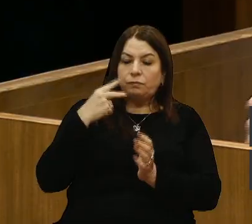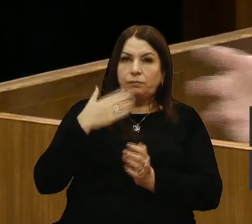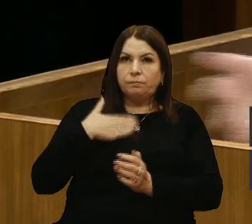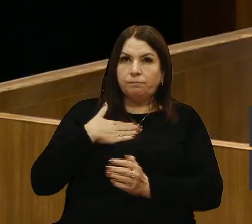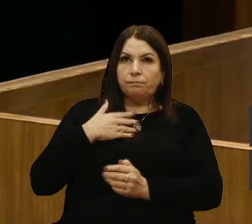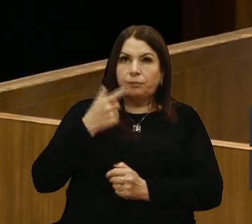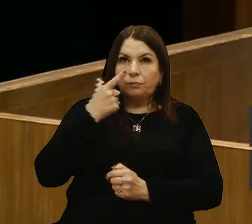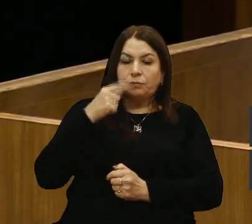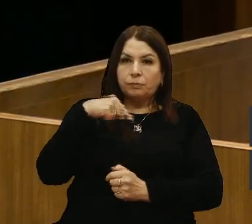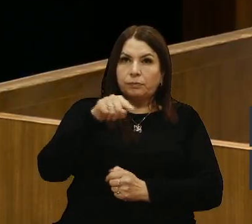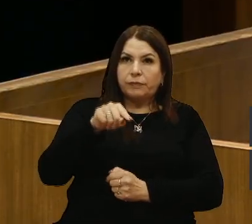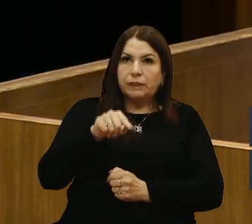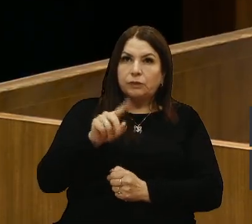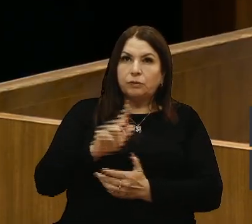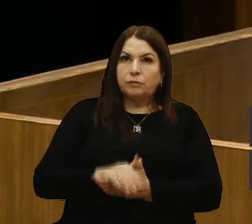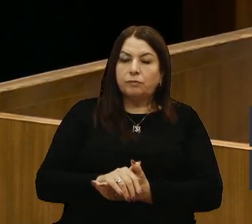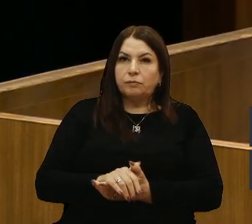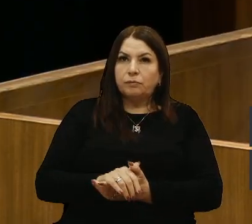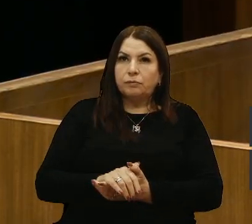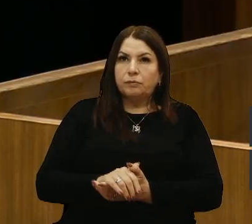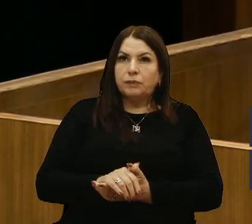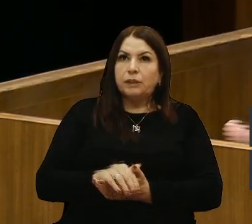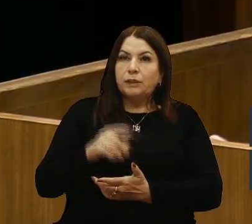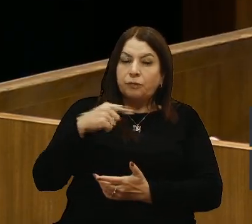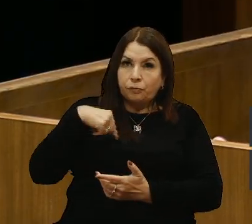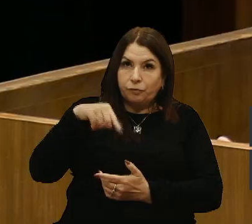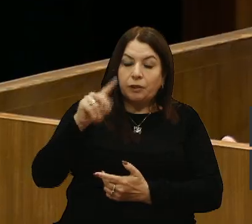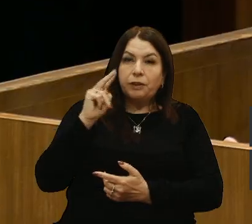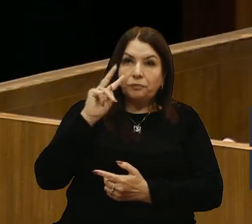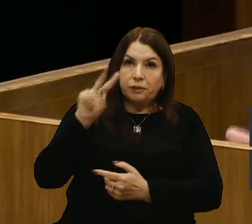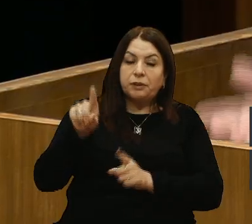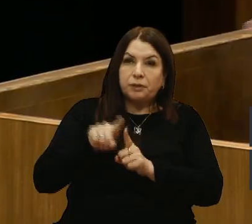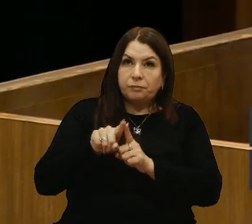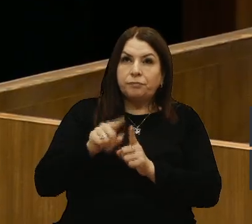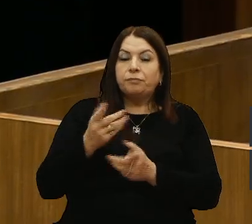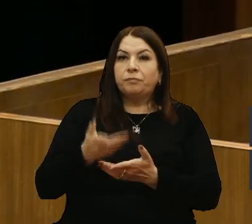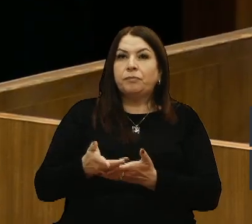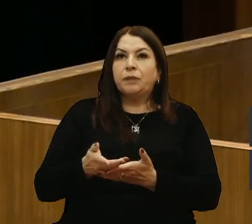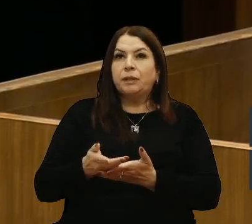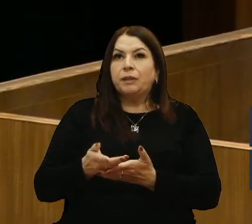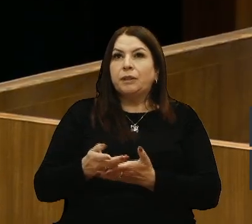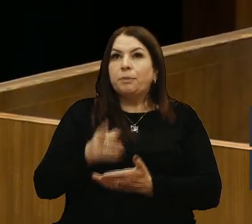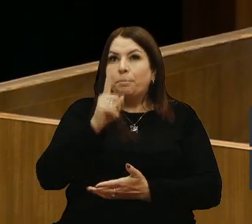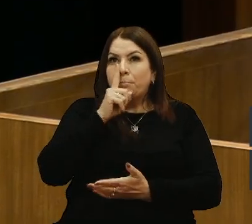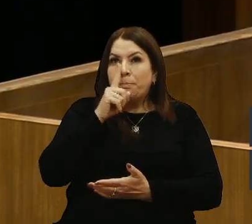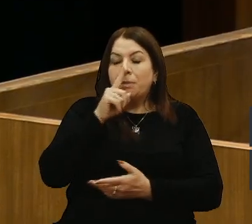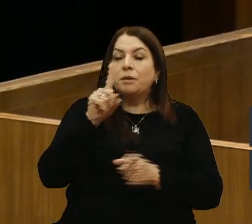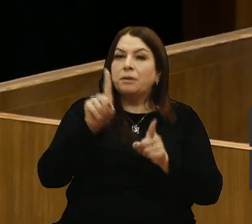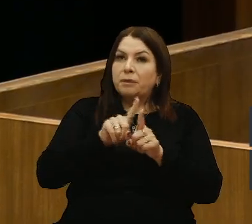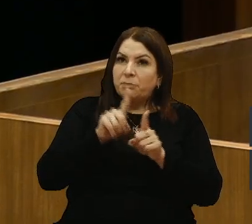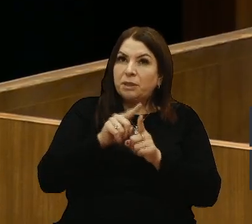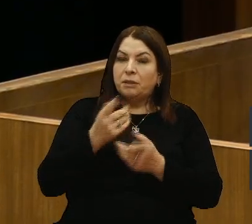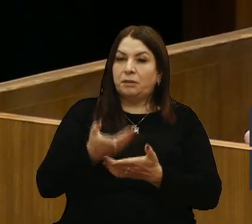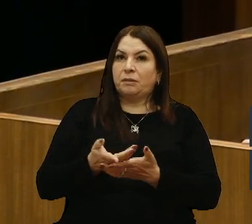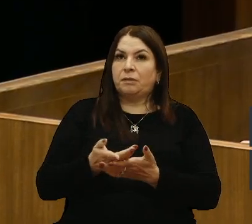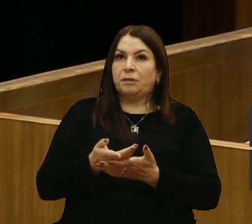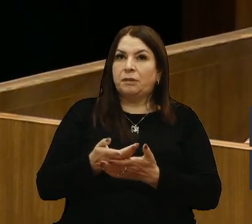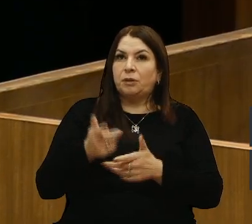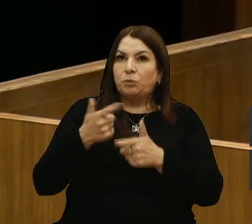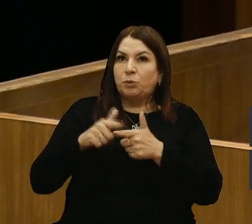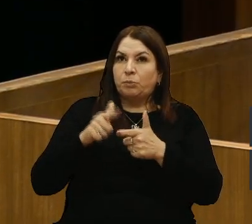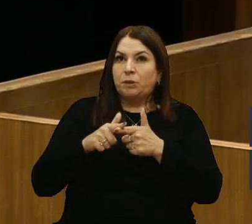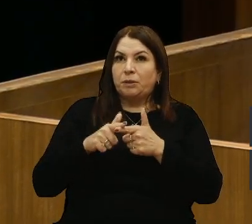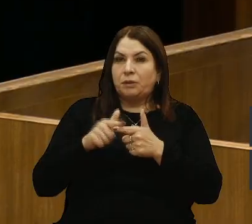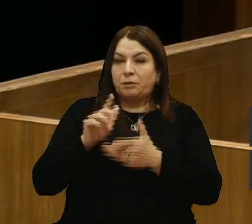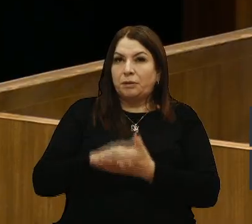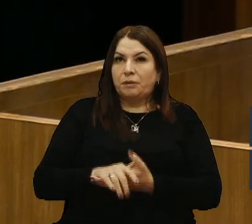pode ir, ele disse, vê um caso ali para mim, eu fui lá e verifiquei. Então era um caso de uma mãe também que estava lá com um problema muito